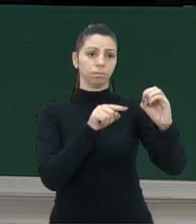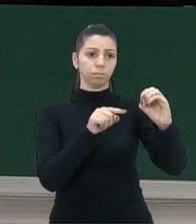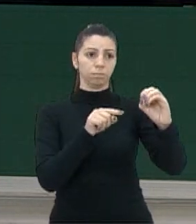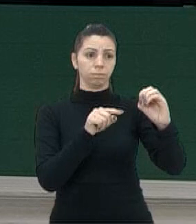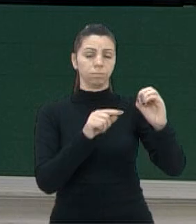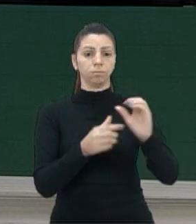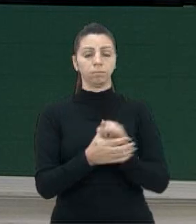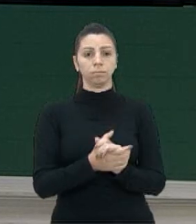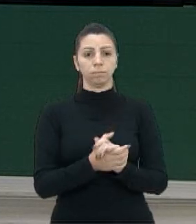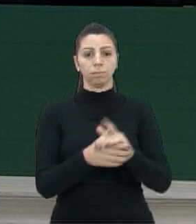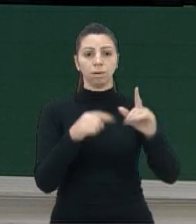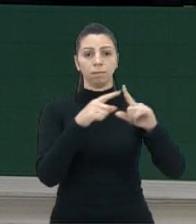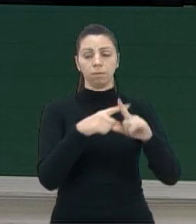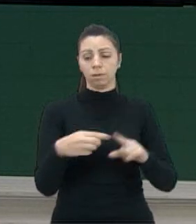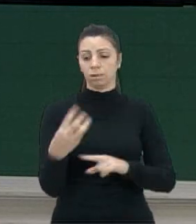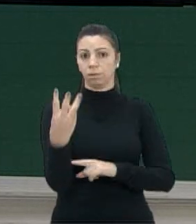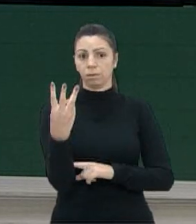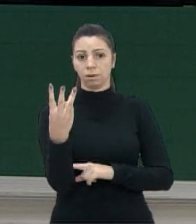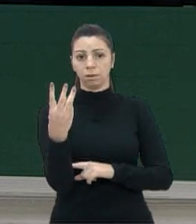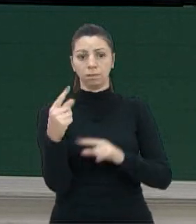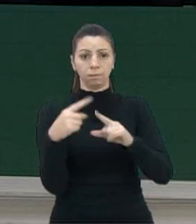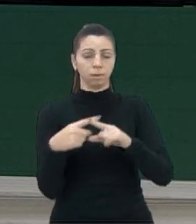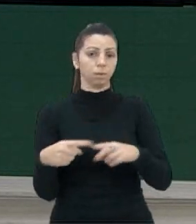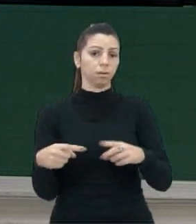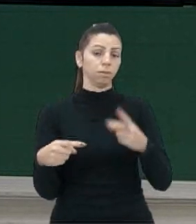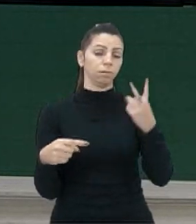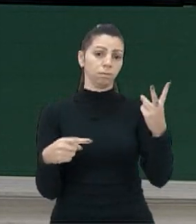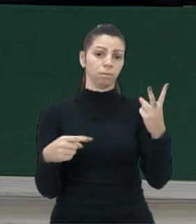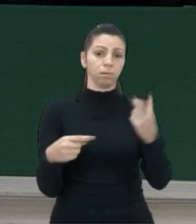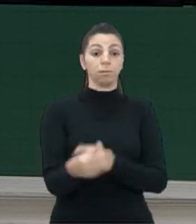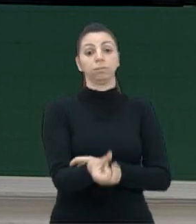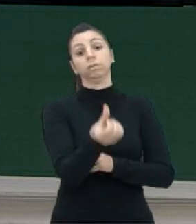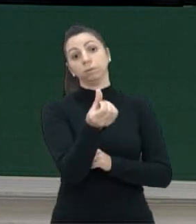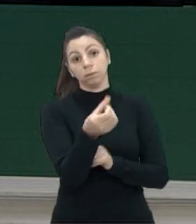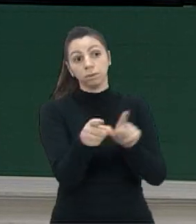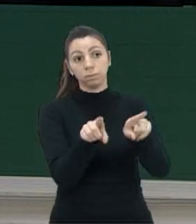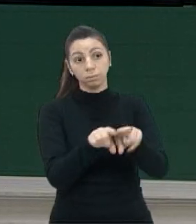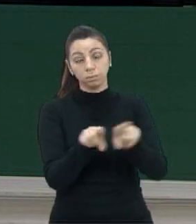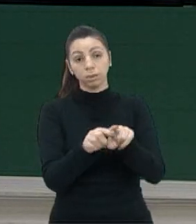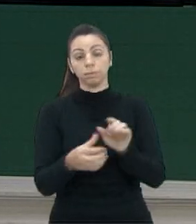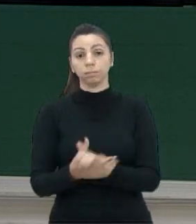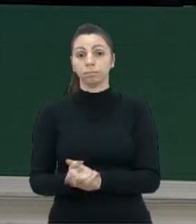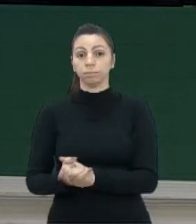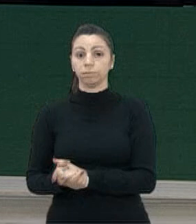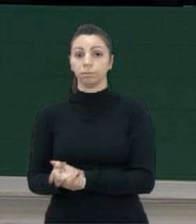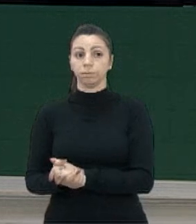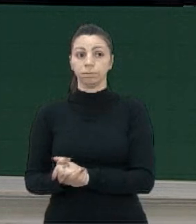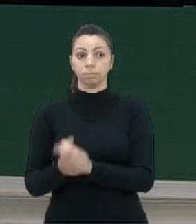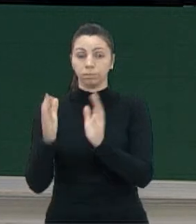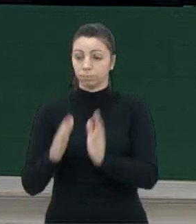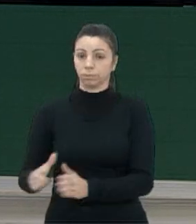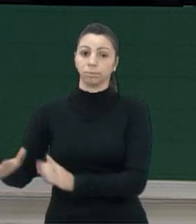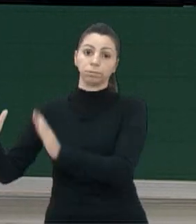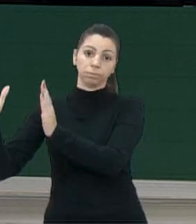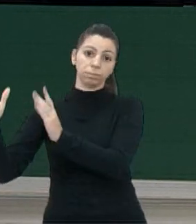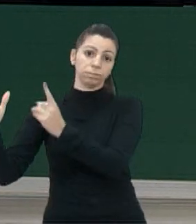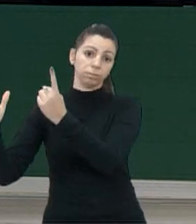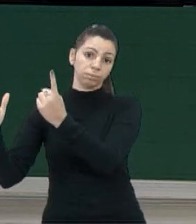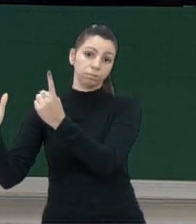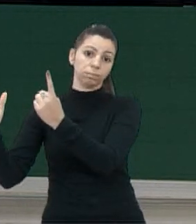3, vezes 2, 6 oxigênios. 6 vezes 1, 6 oxigênios. Dessa forma,